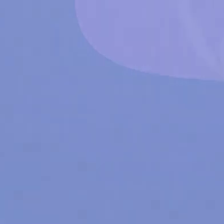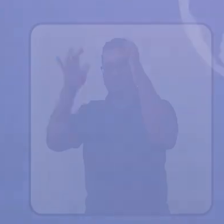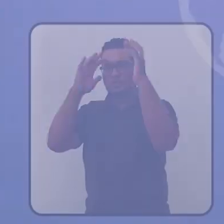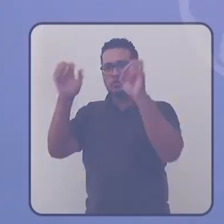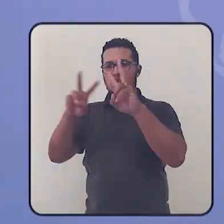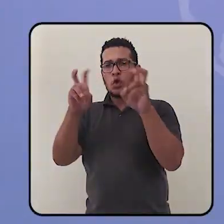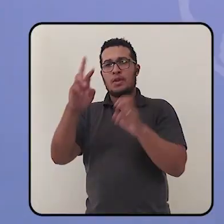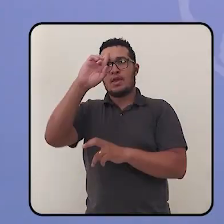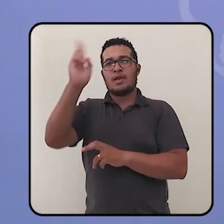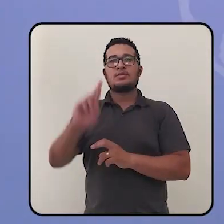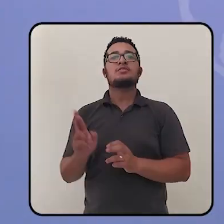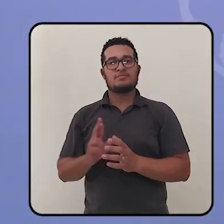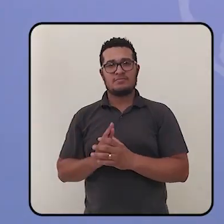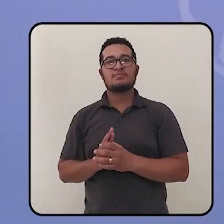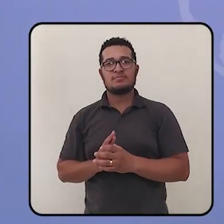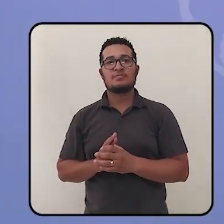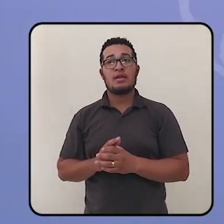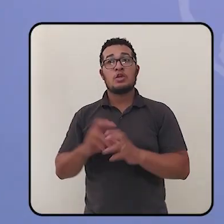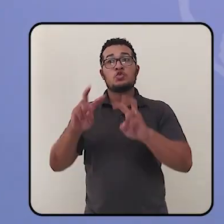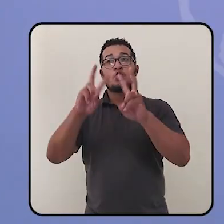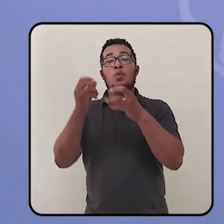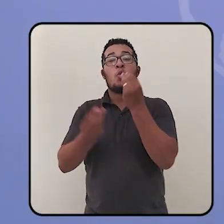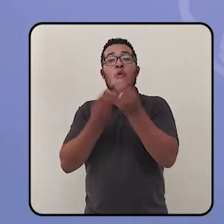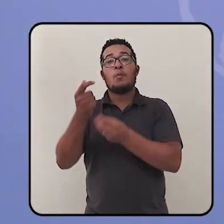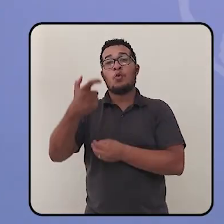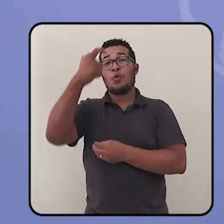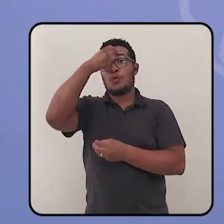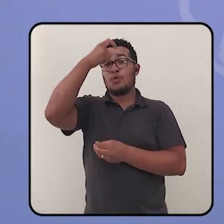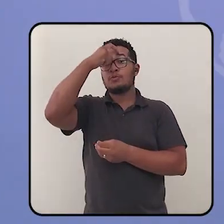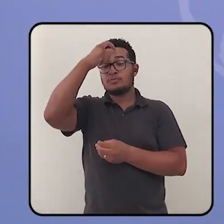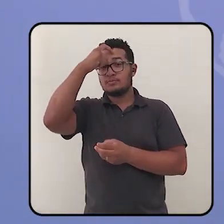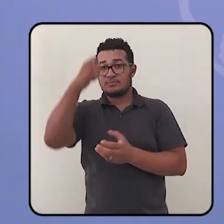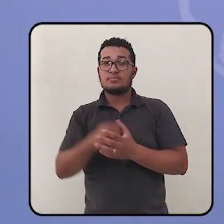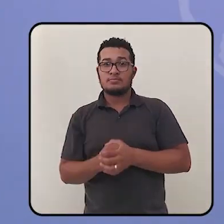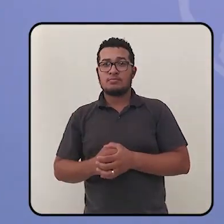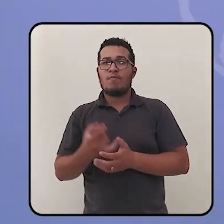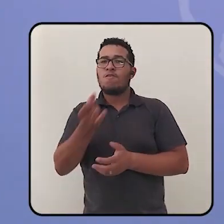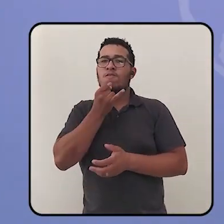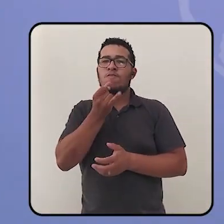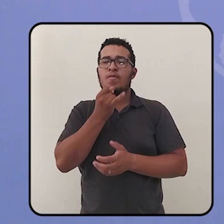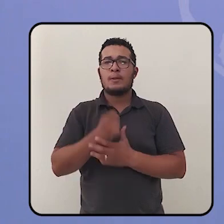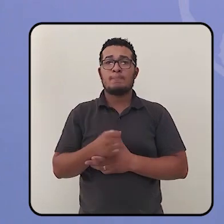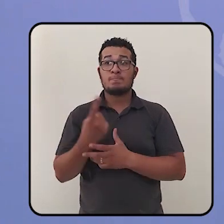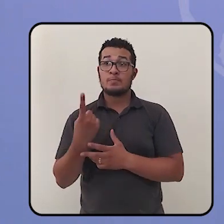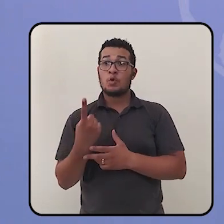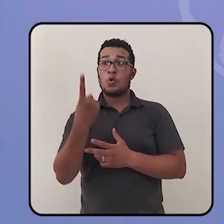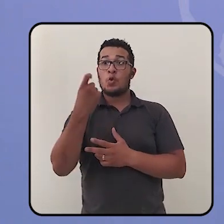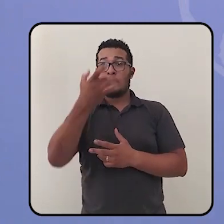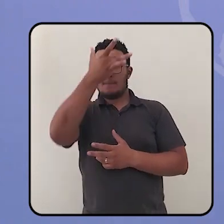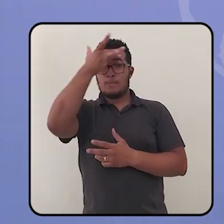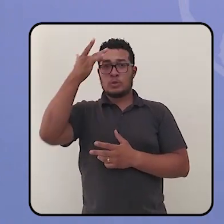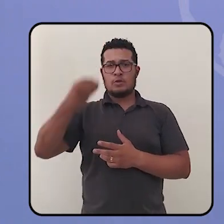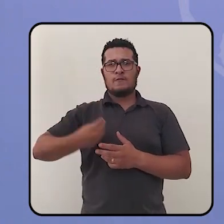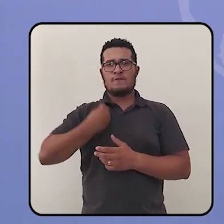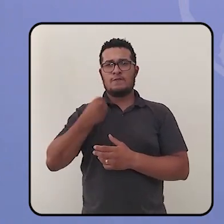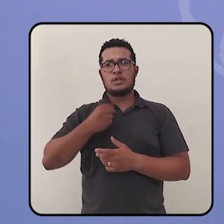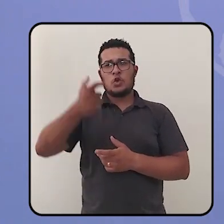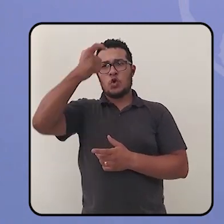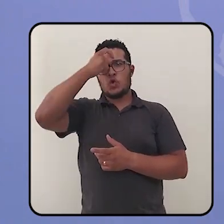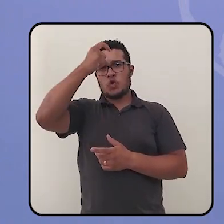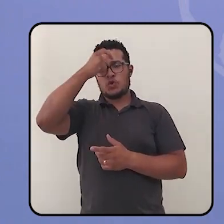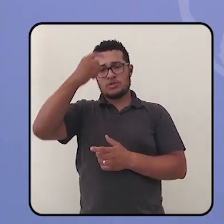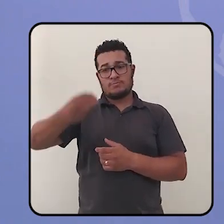gente pensa um pouco na razão na questão da consciência por exemplo o único ser vivo que tem